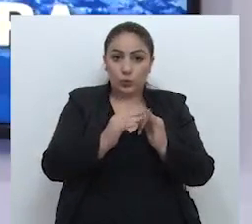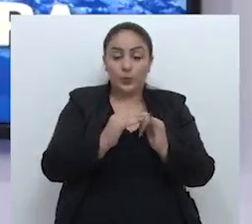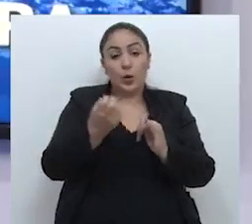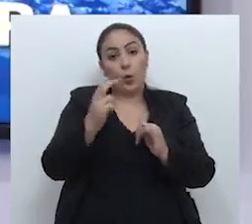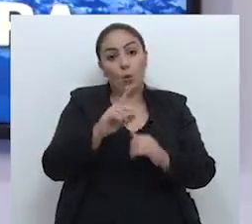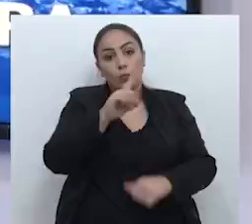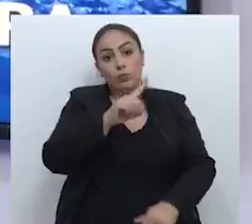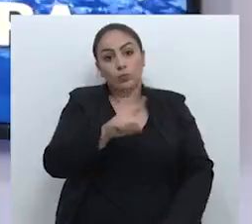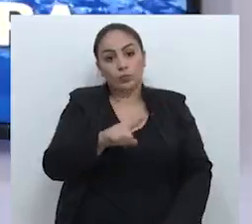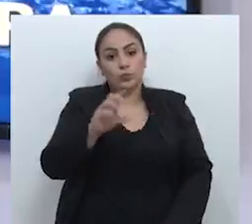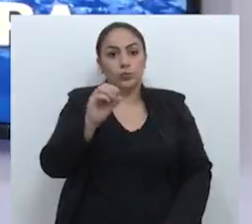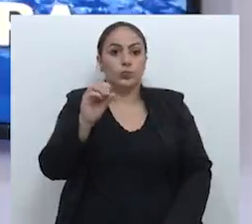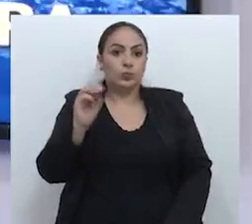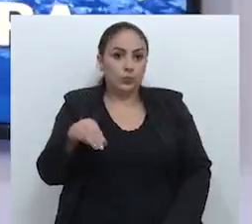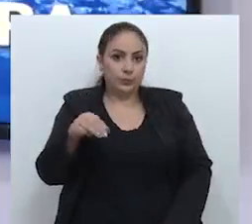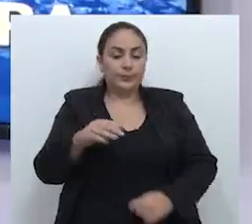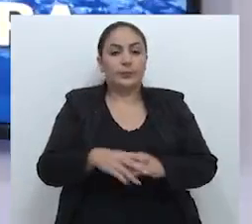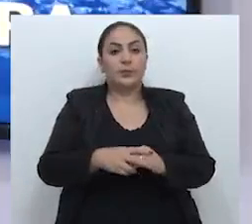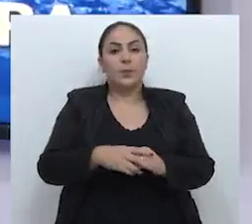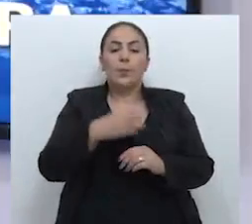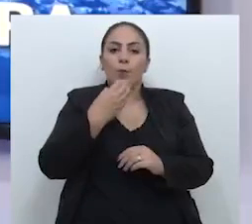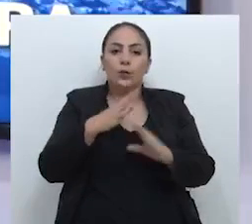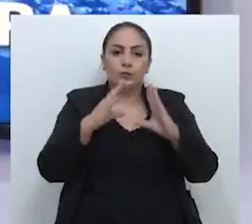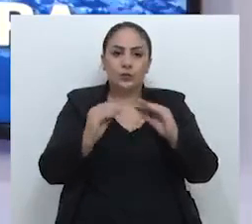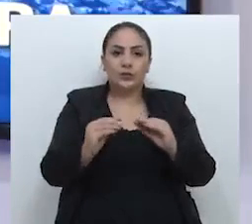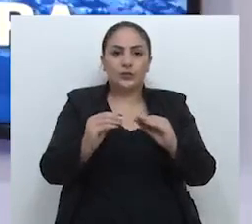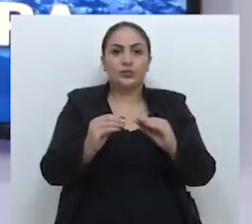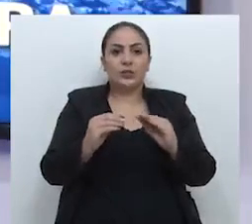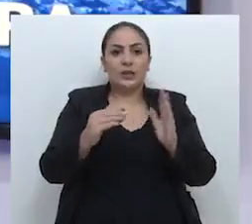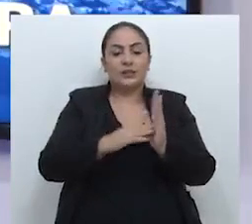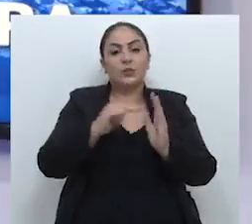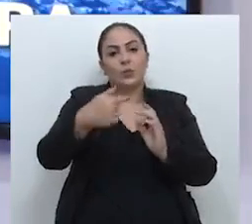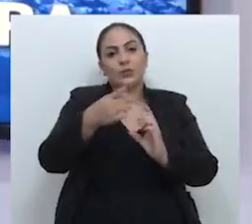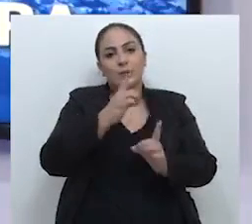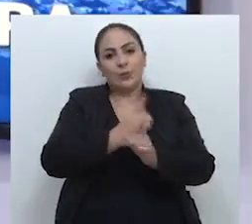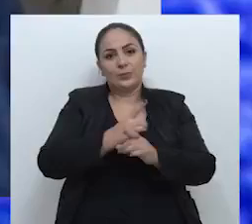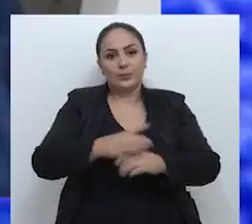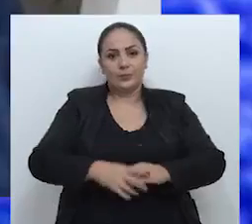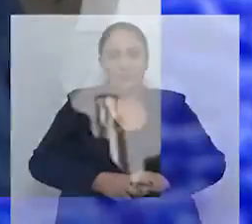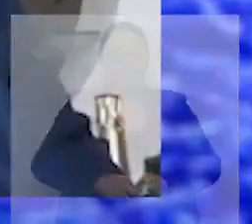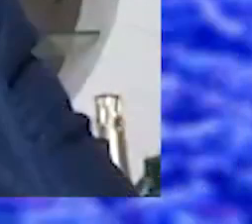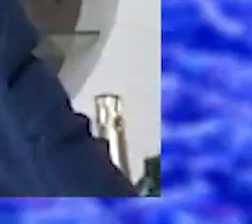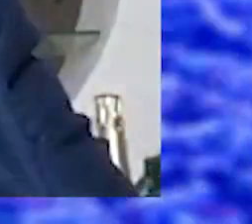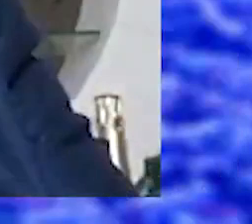ou pelo aplicativo Zoom. Uma ótima noite e até a nossa próxima edição.